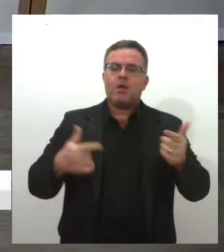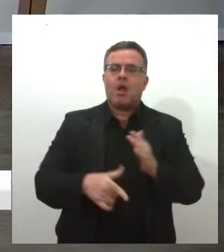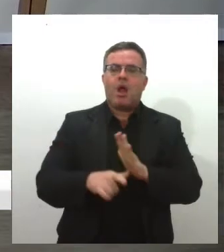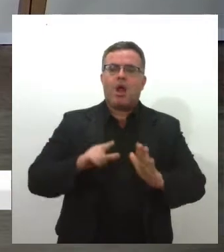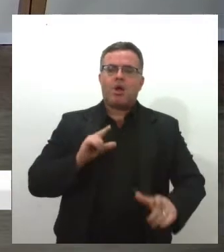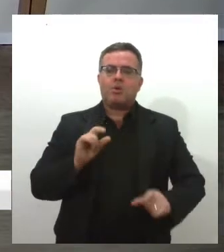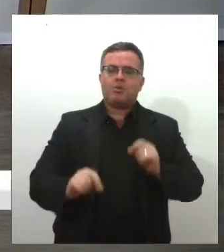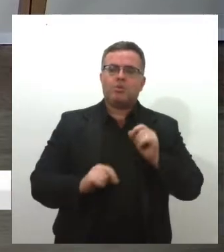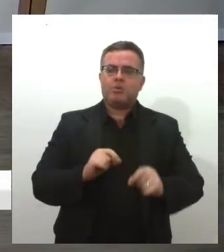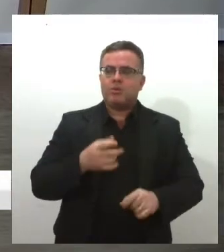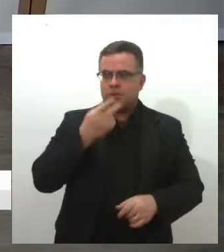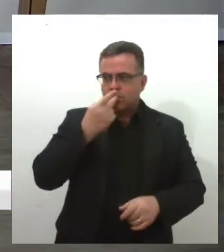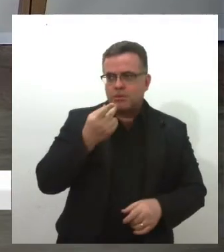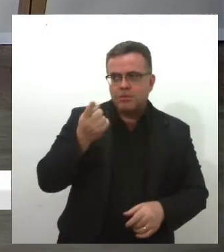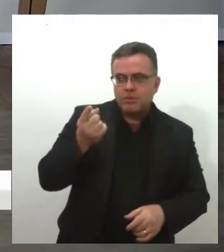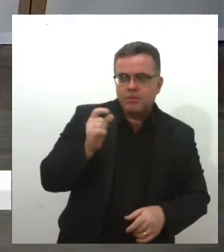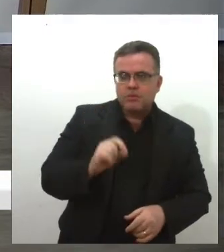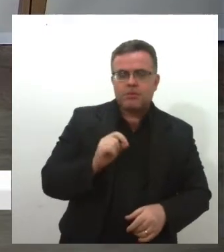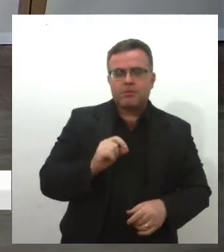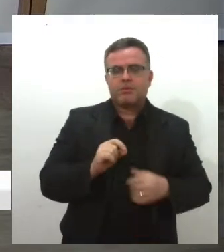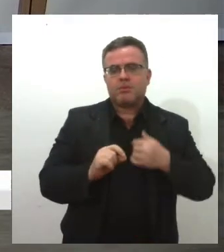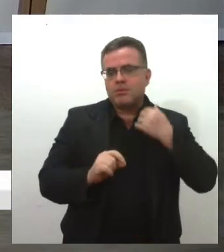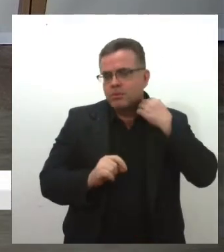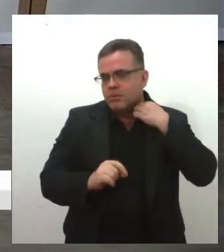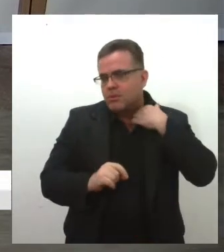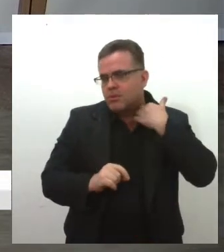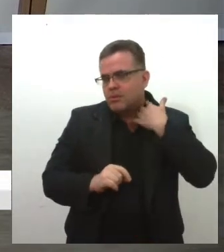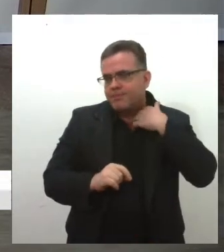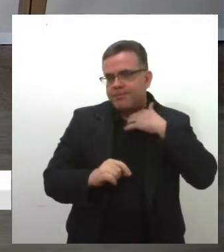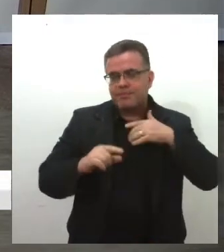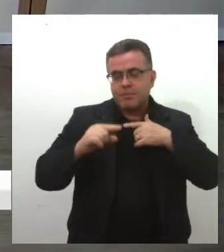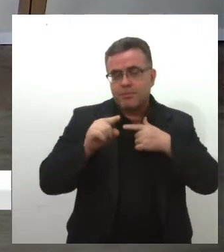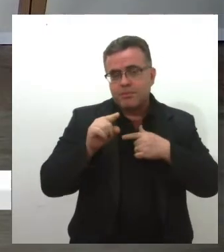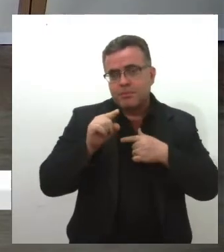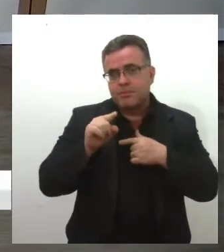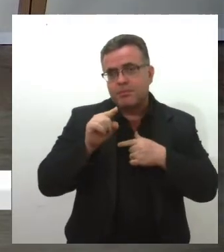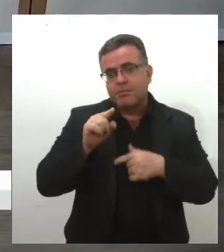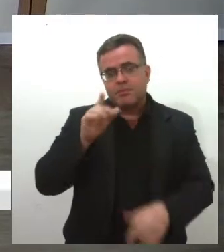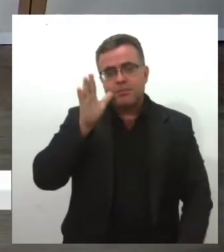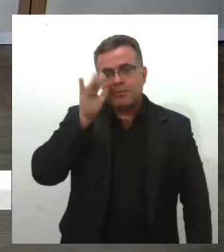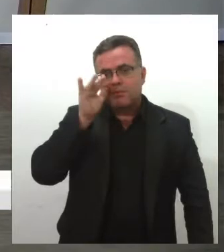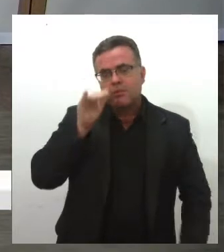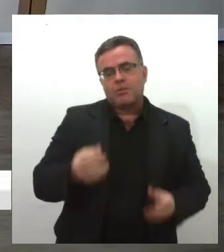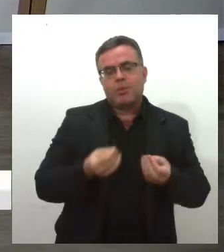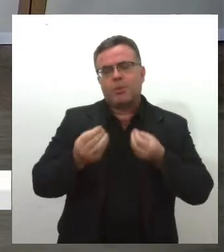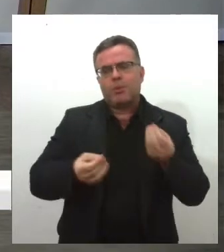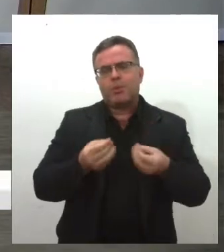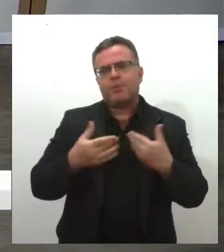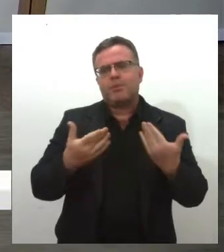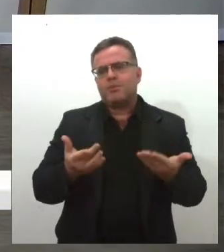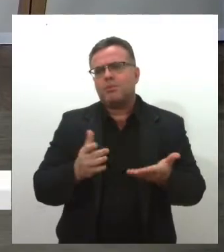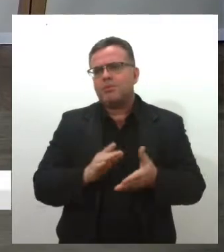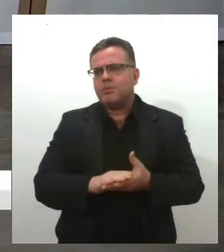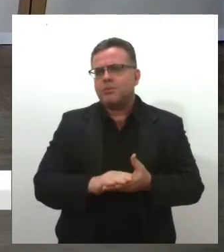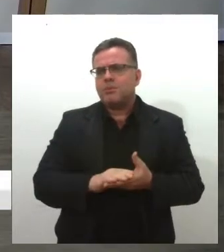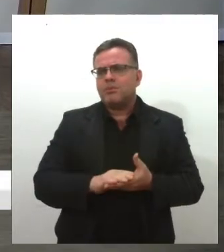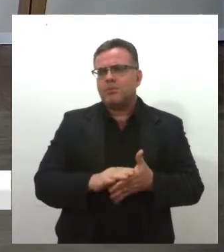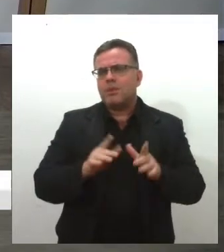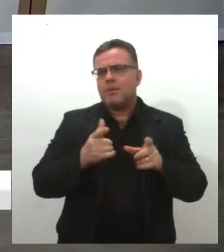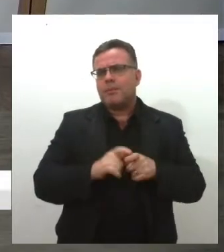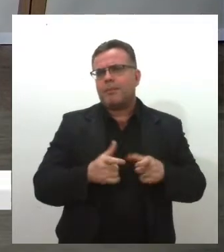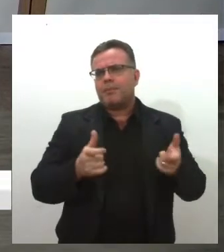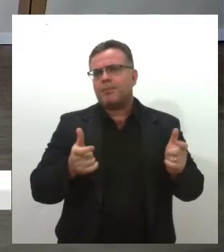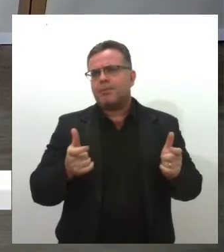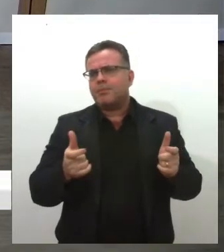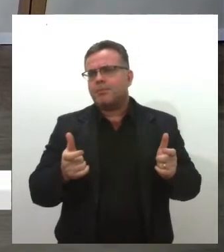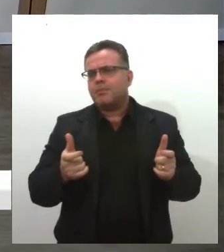a palavra aí para a Micheline. Eu queria saber de você, Micheline, a gente sabe que boa parte do processo